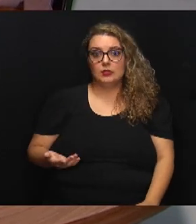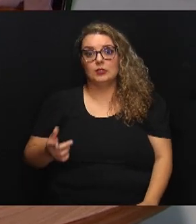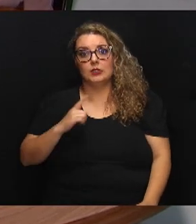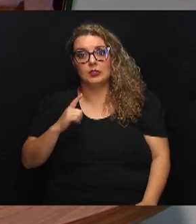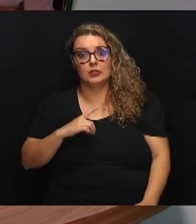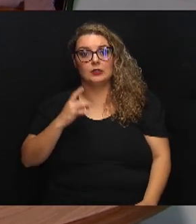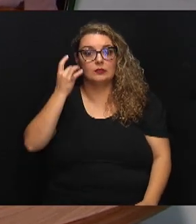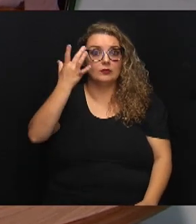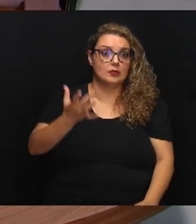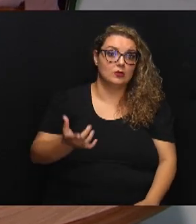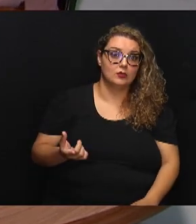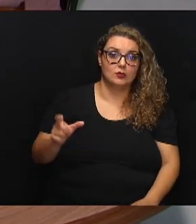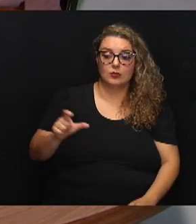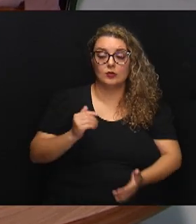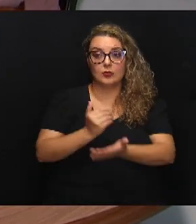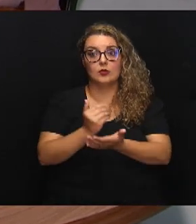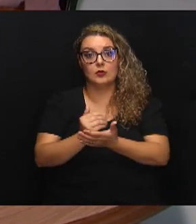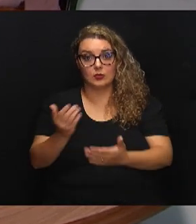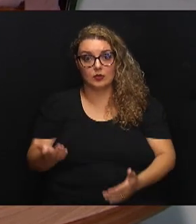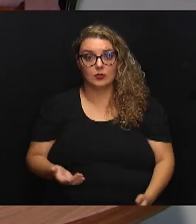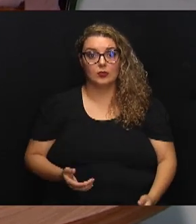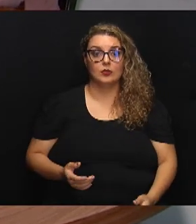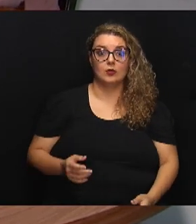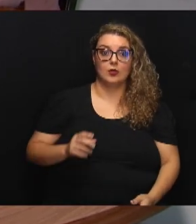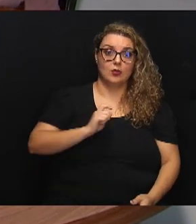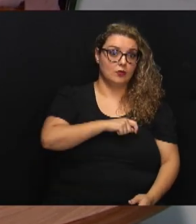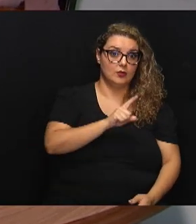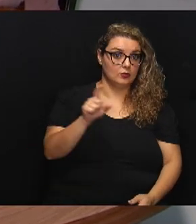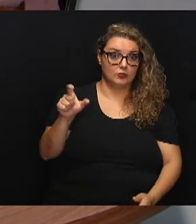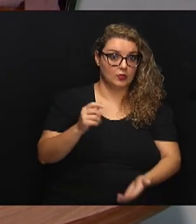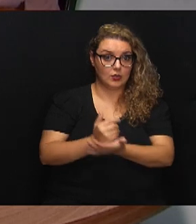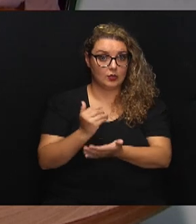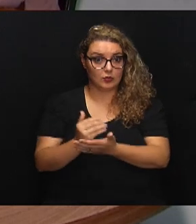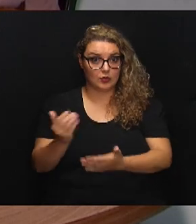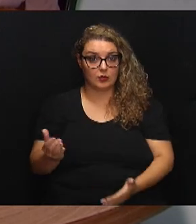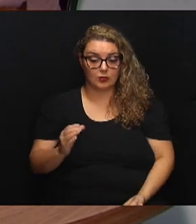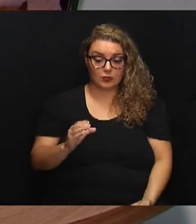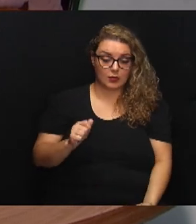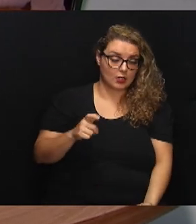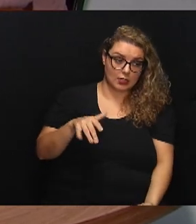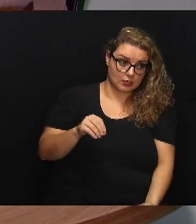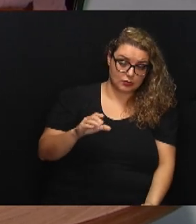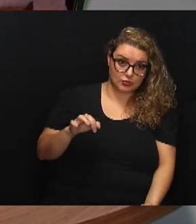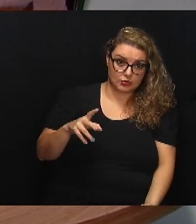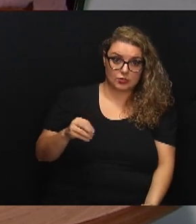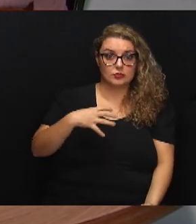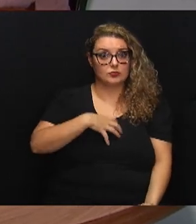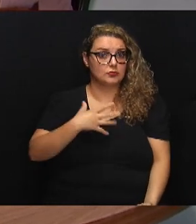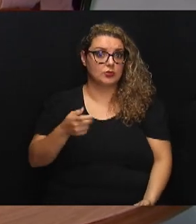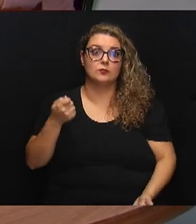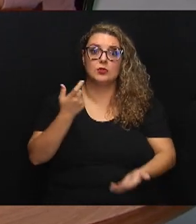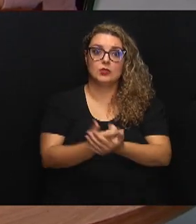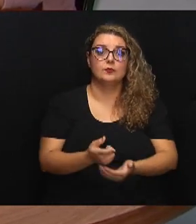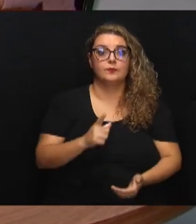facilidade com crédito, cartão de crédito. Eu gosto de dizer que o vilão não é o cartão de crédito. Porque o cartão de crédito ele é uma ótima forma de você comprar. Tem